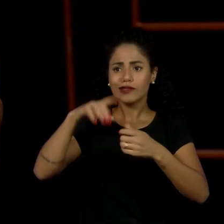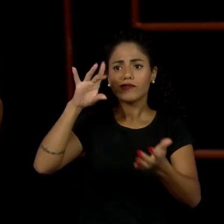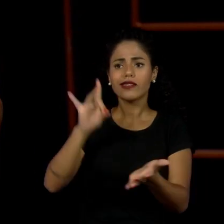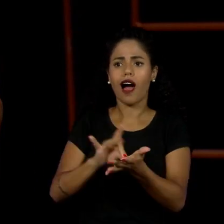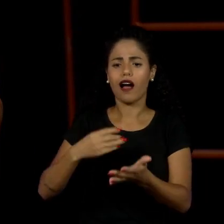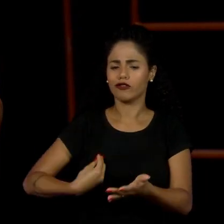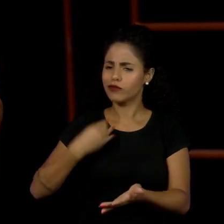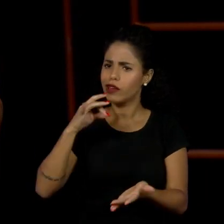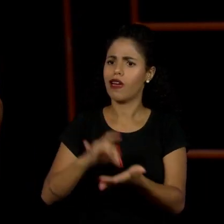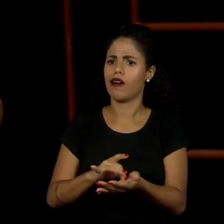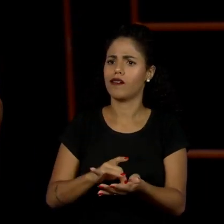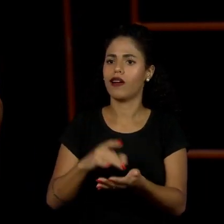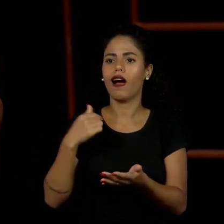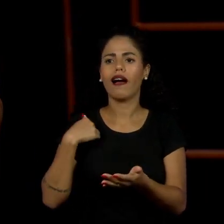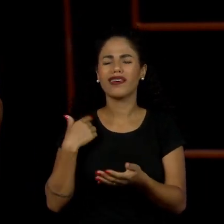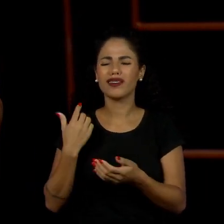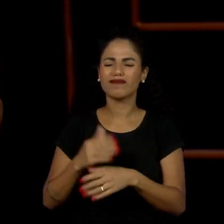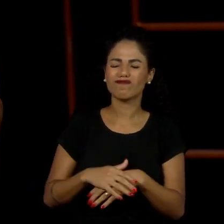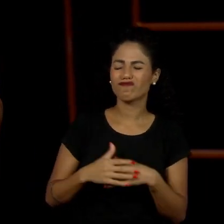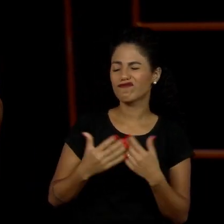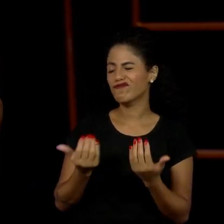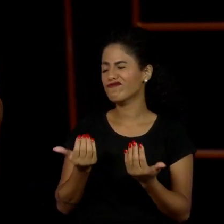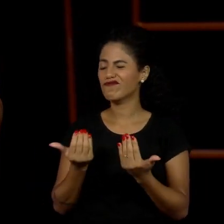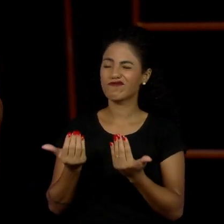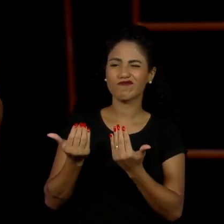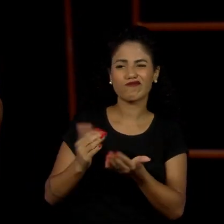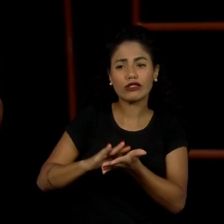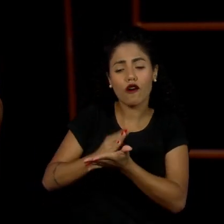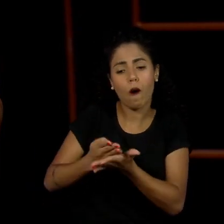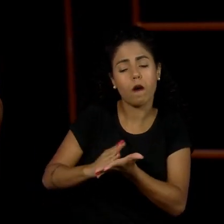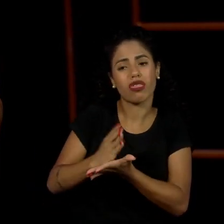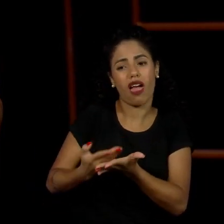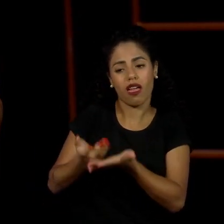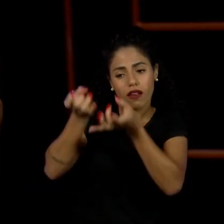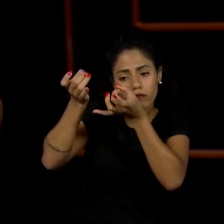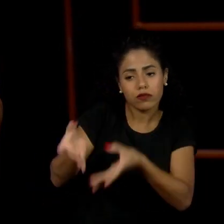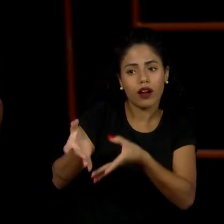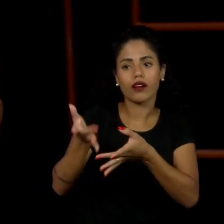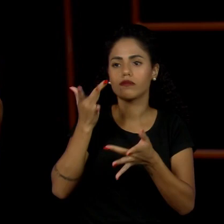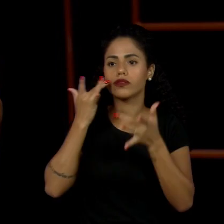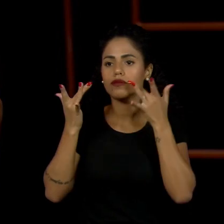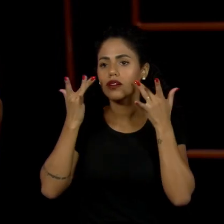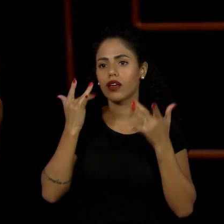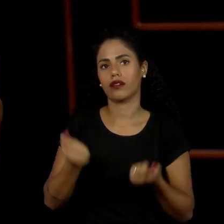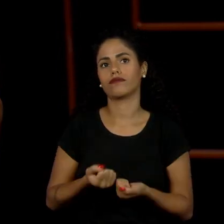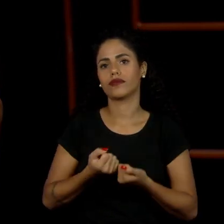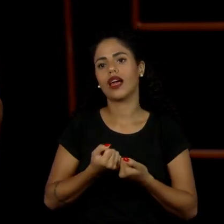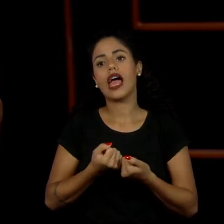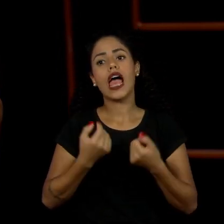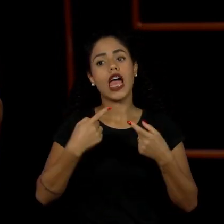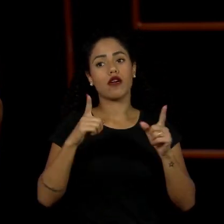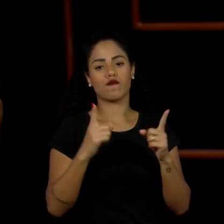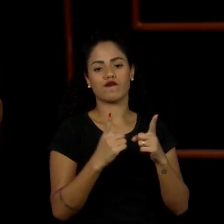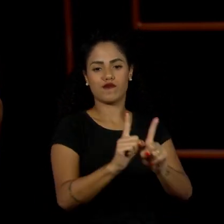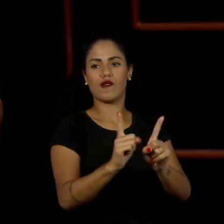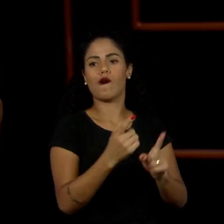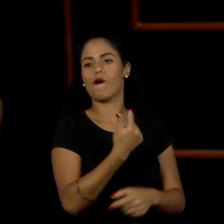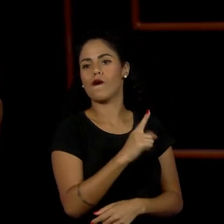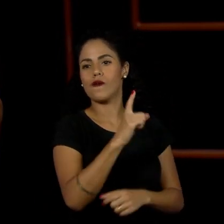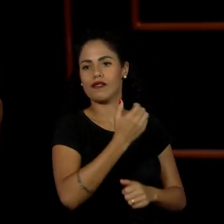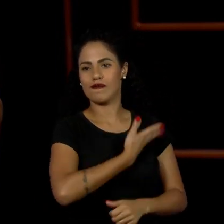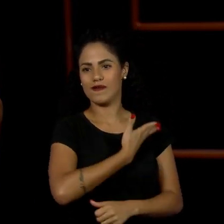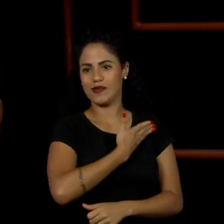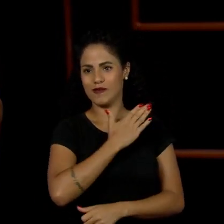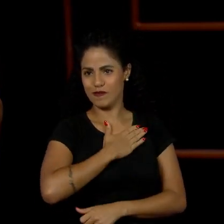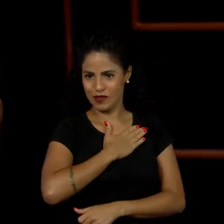realidade. E comecei a ficar meio implicada com isso tudo. Eu contracenava com a Bujan, falei, Abu, eu vou parar, é a última peça que eu